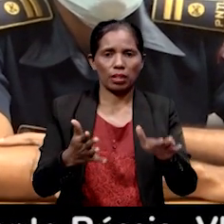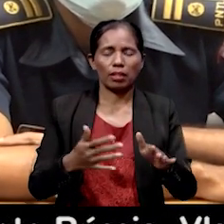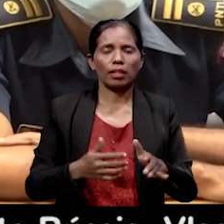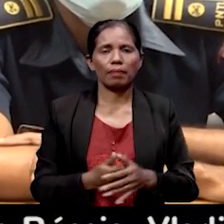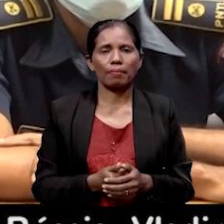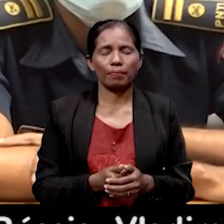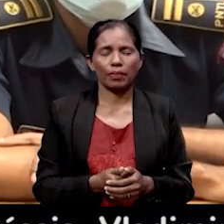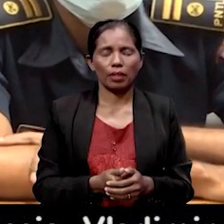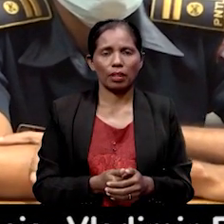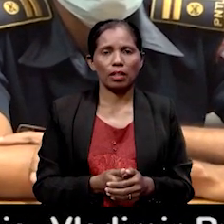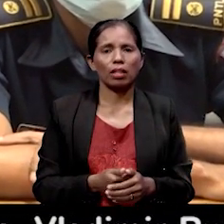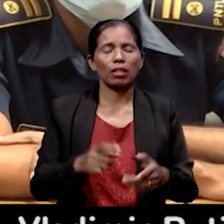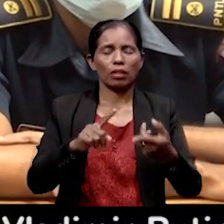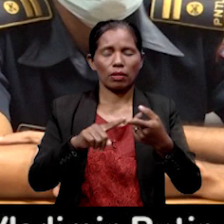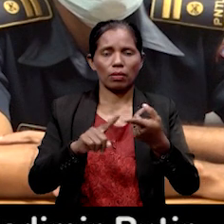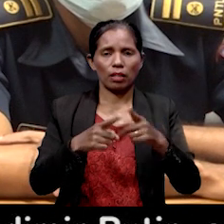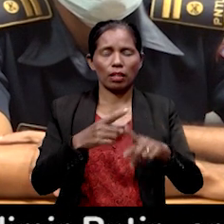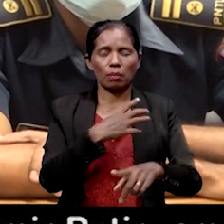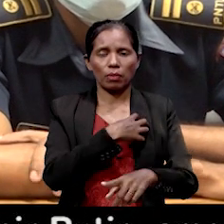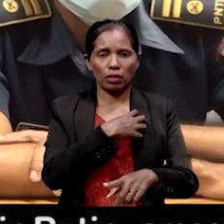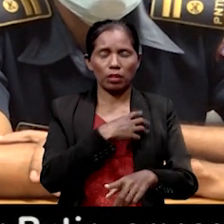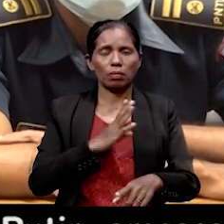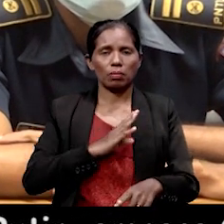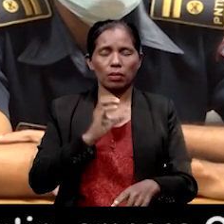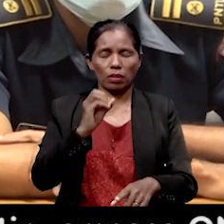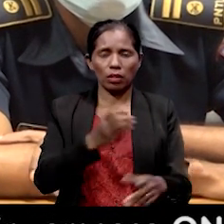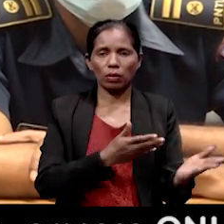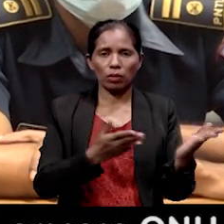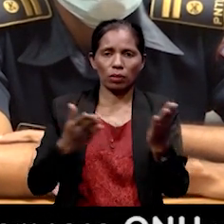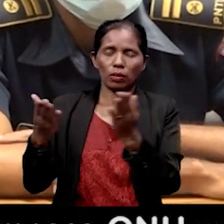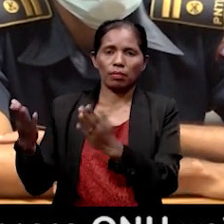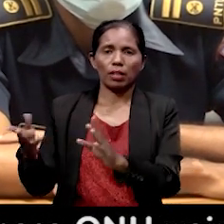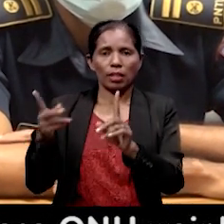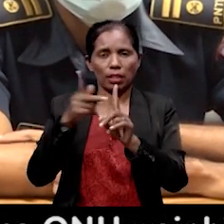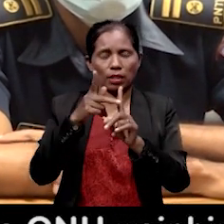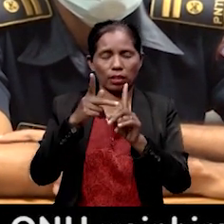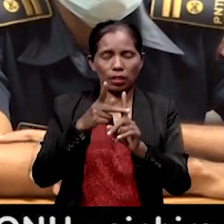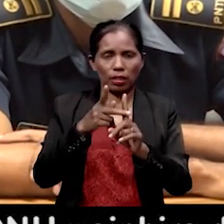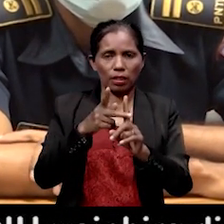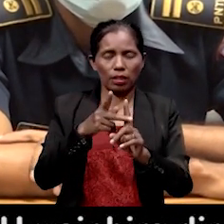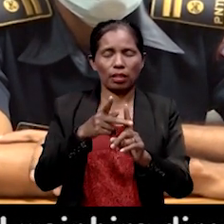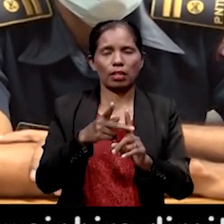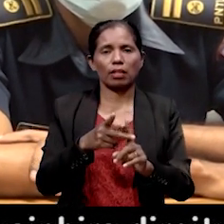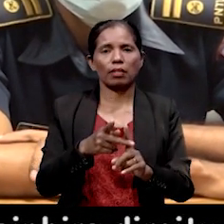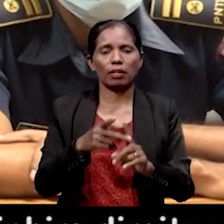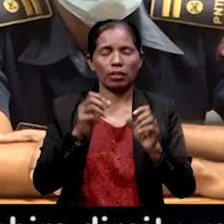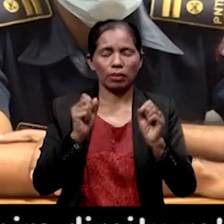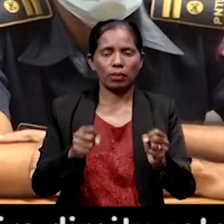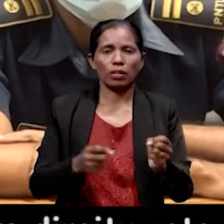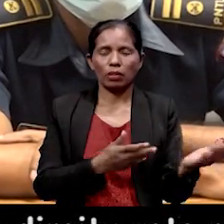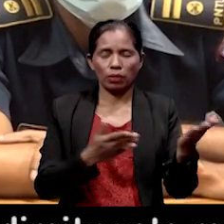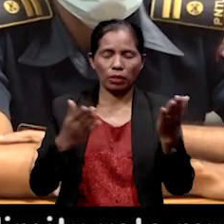o comando UPF Bolonaro entregou na Bahia, quarentena a Batugade, por isso mete a